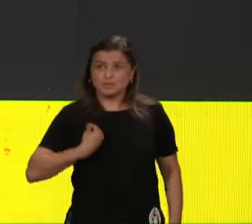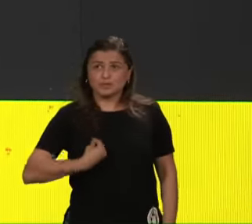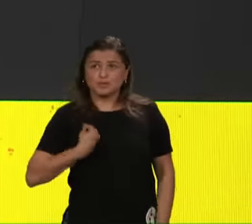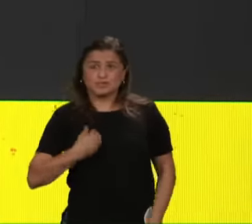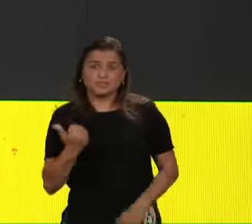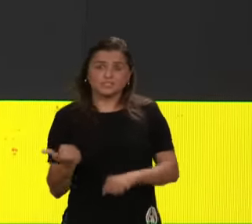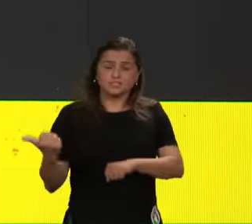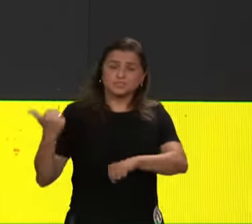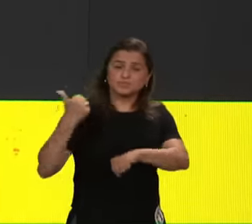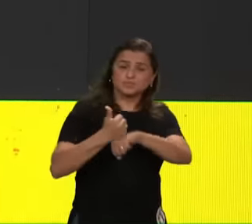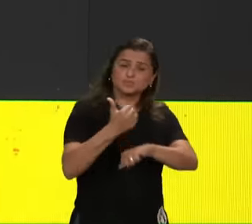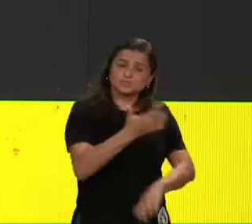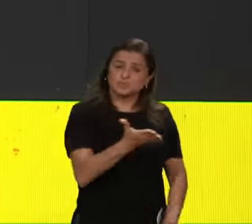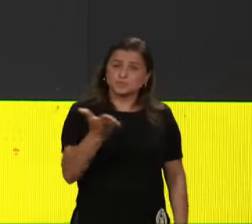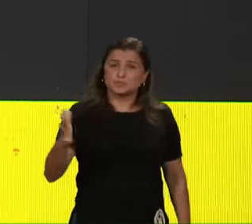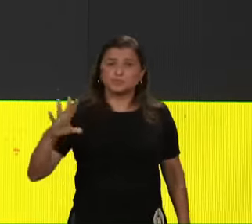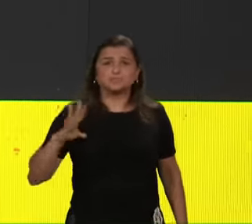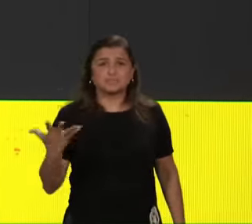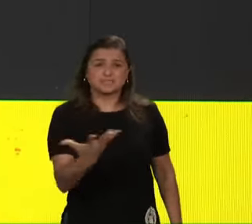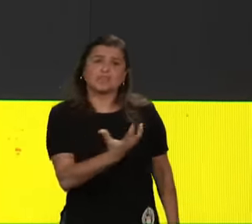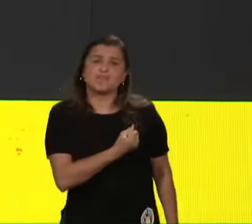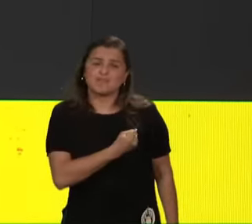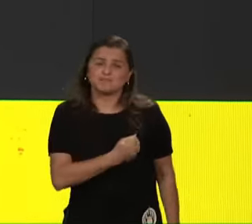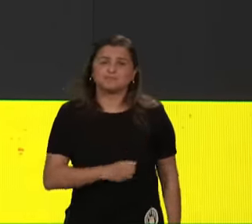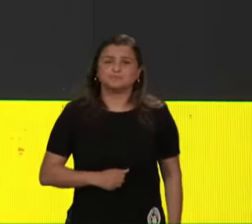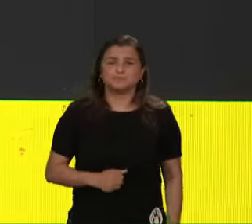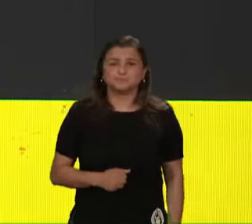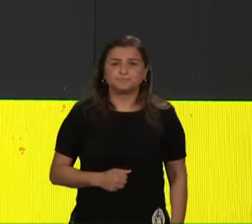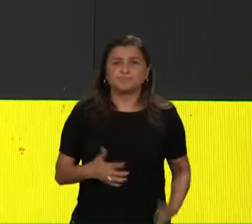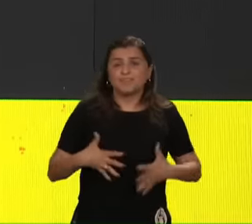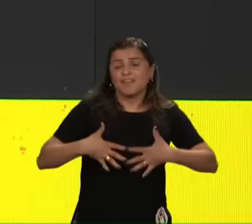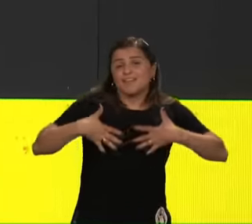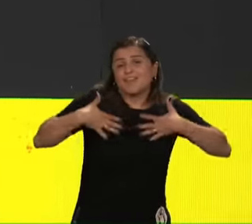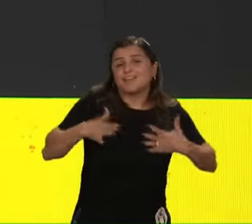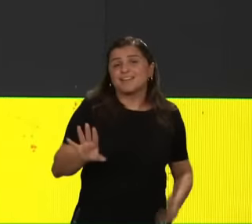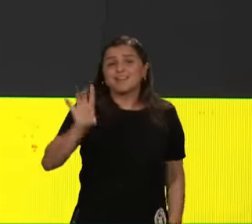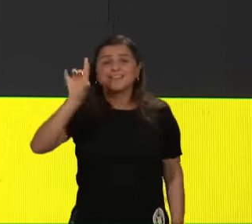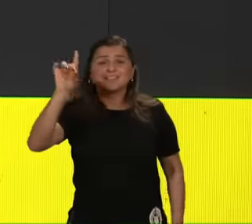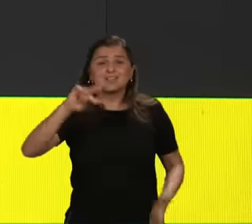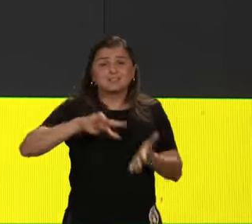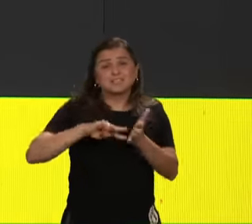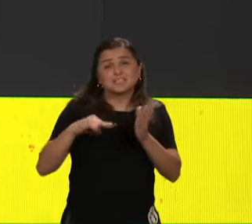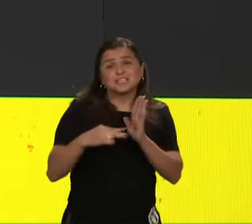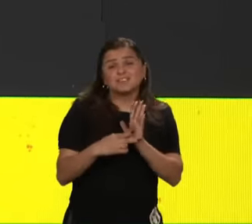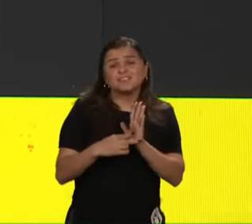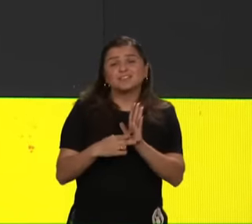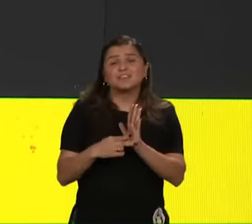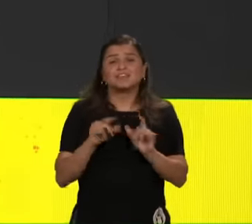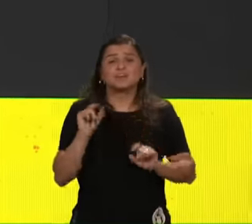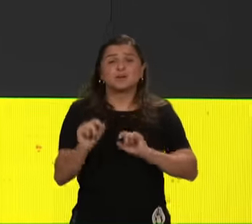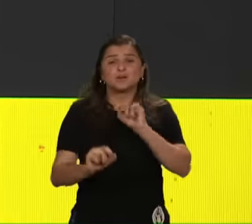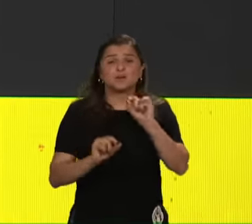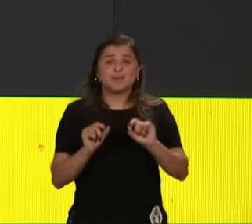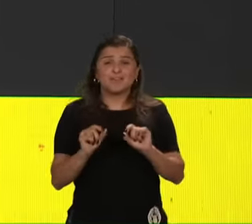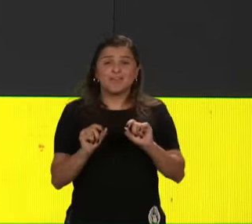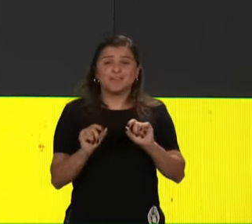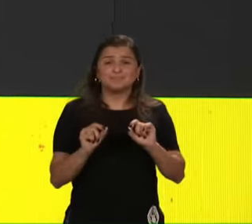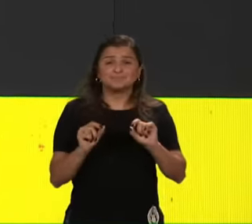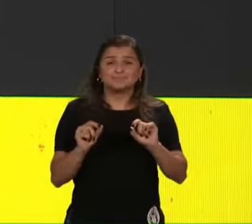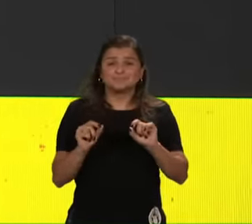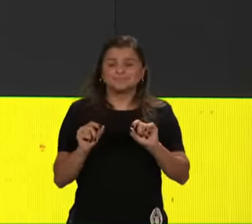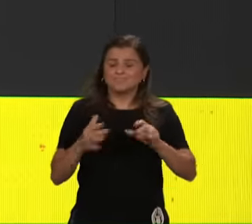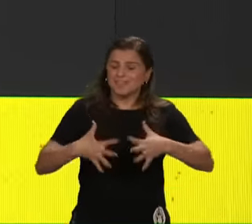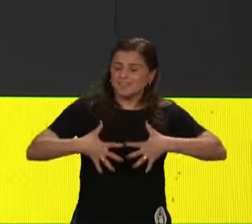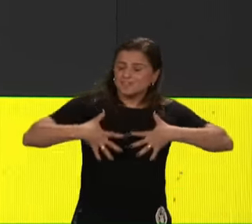em resgate de muitos. Sabe, agradar a Deus significa simplesmente trazer prazer,